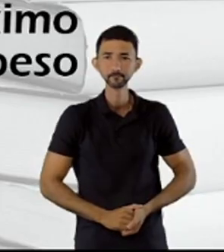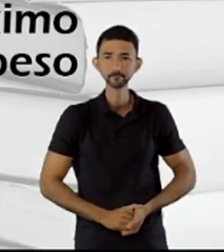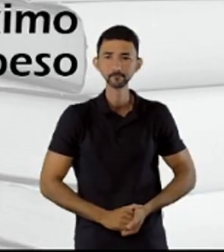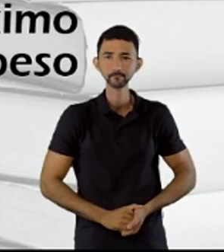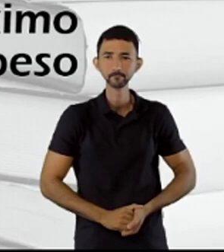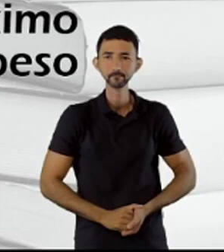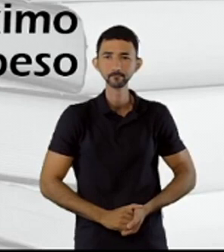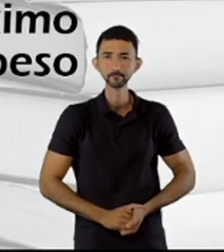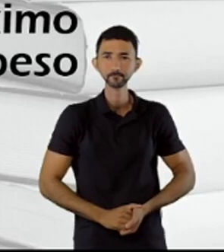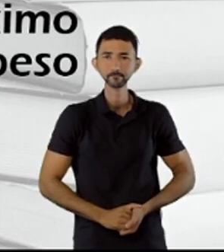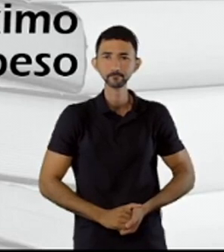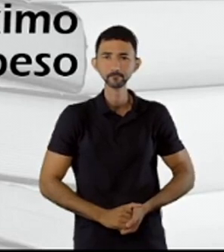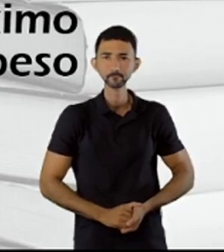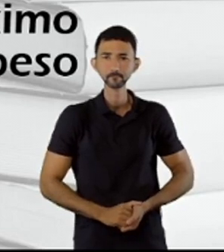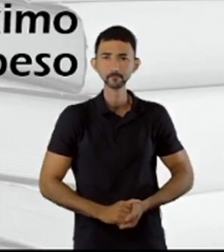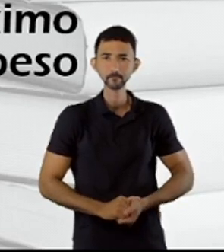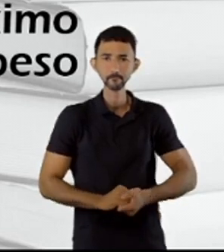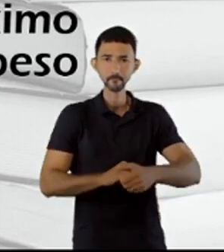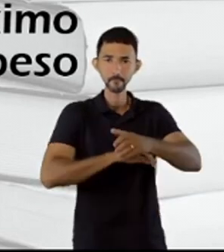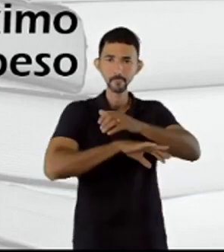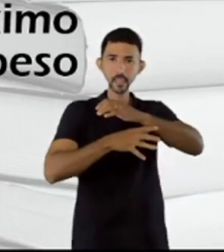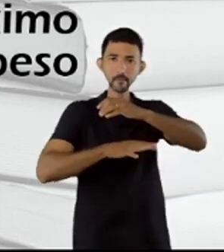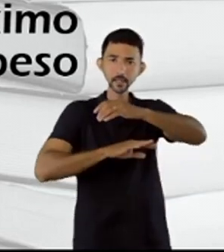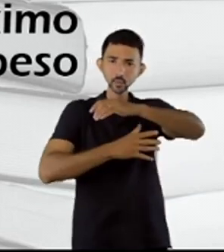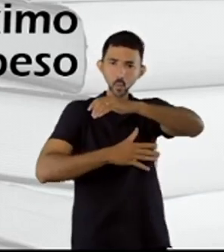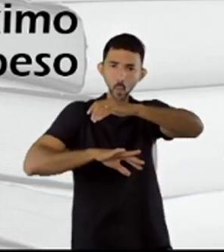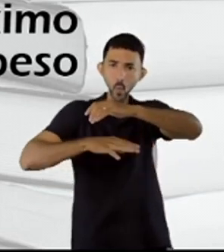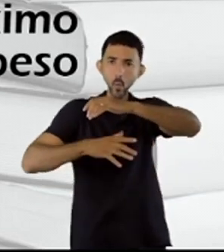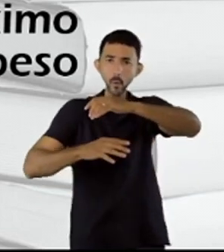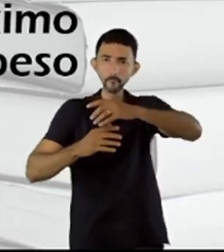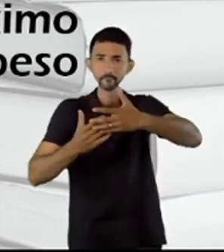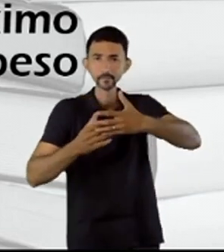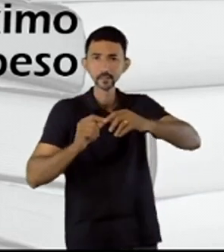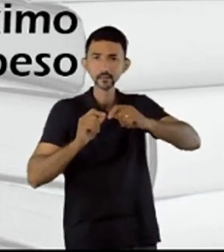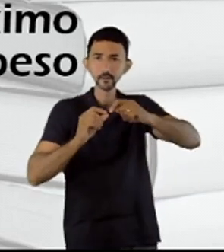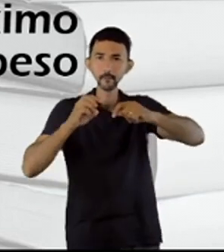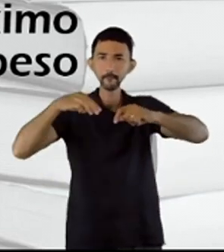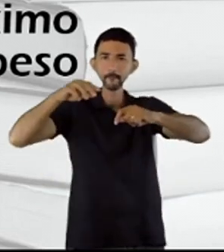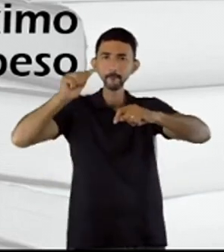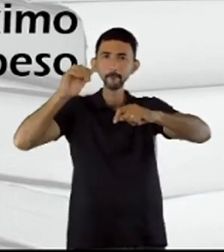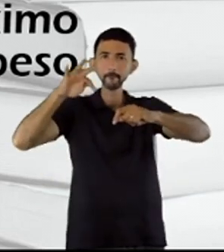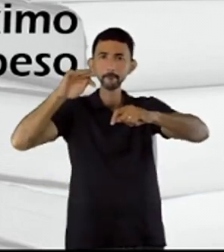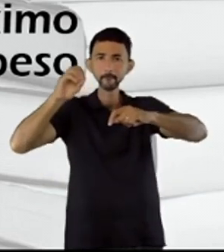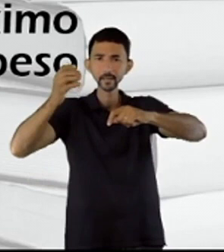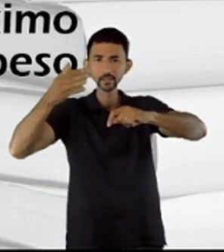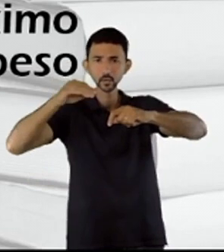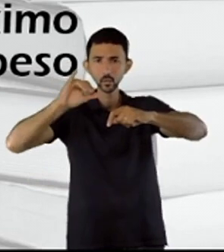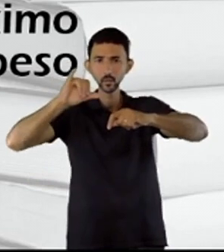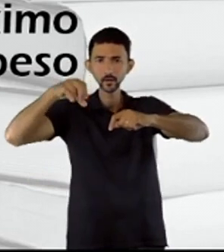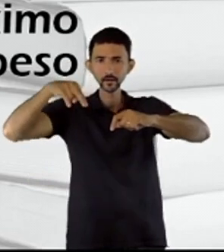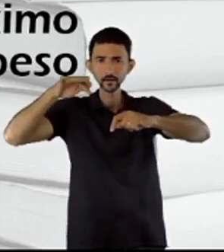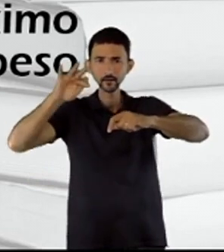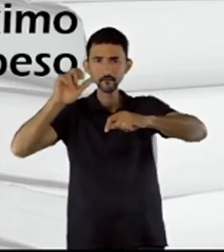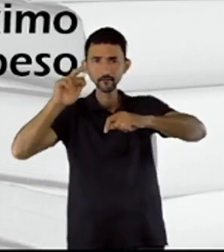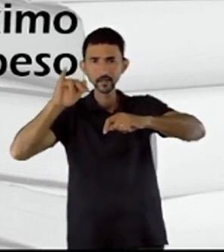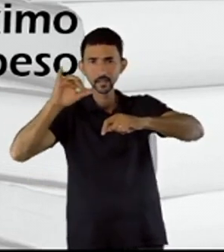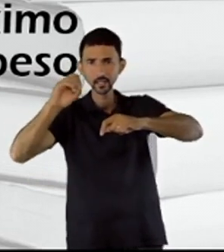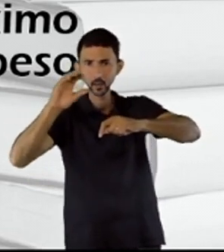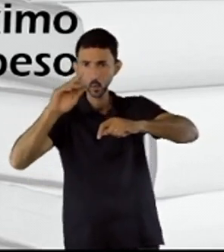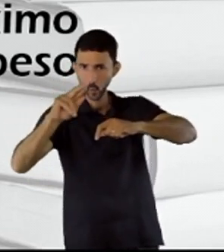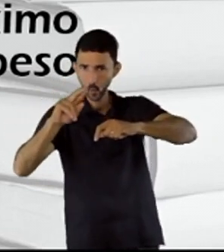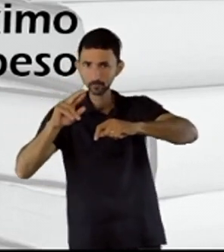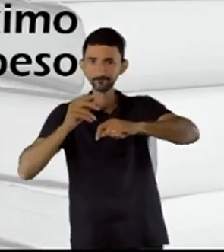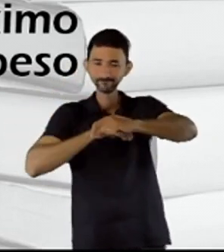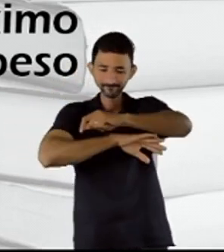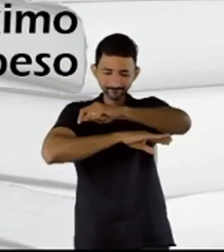slides, abaixo do manto superior, você tem o que a gente vai chamar de manto inferior, né? O manto inferior,